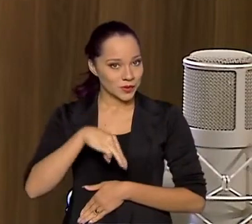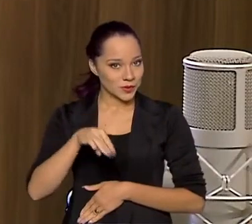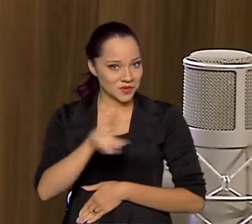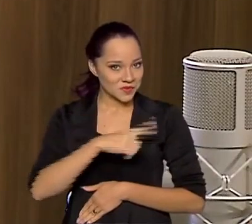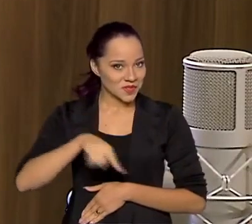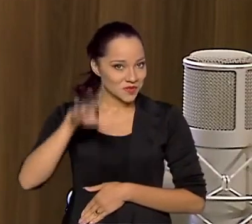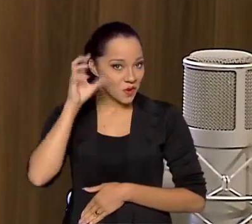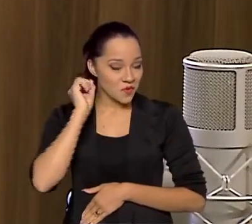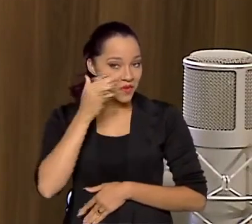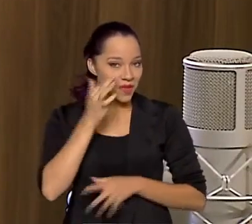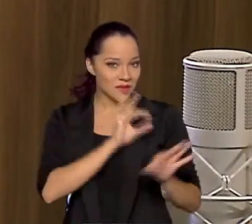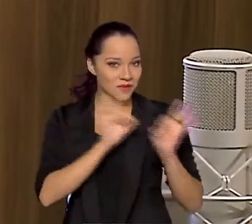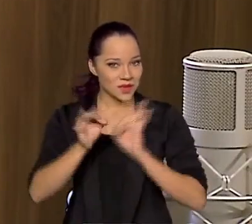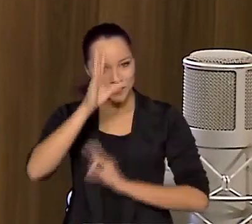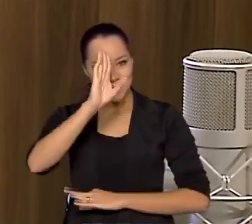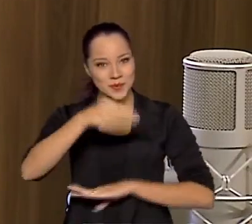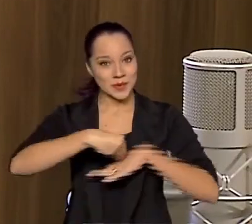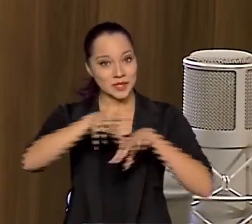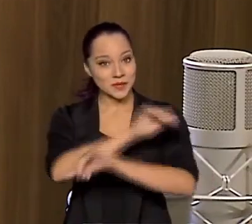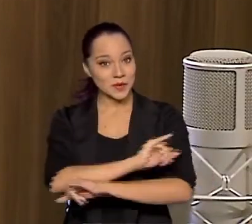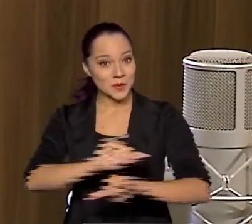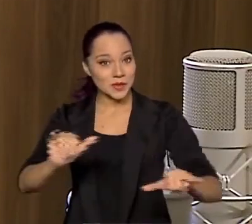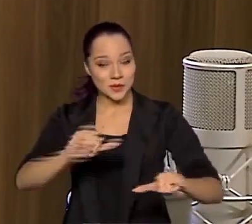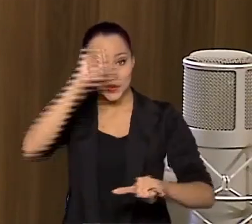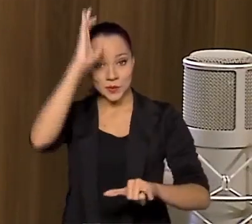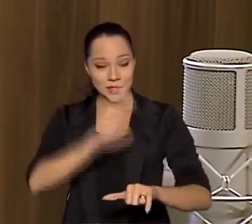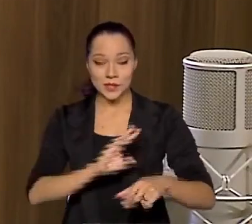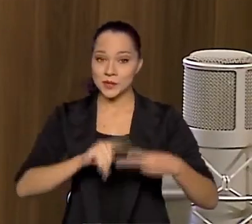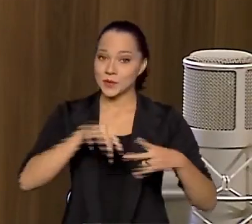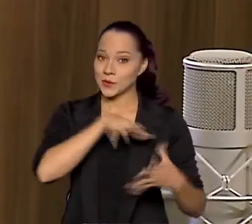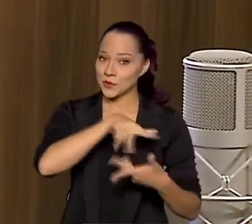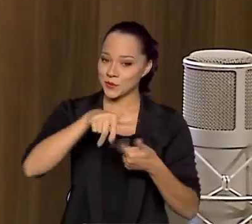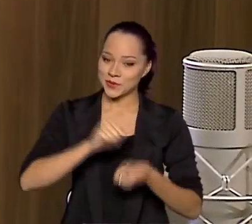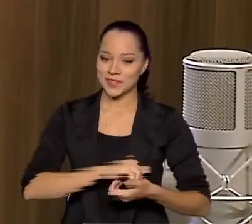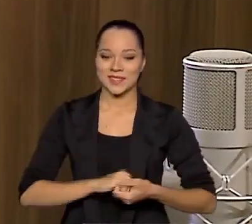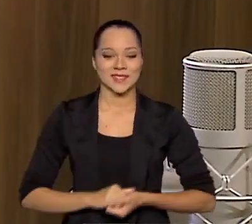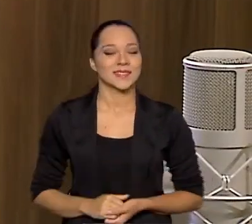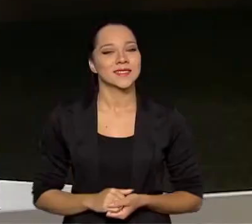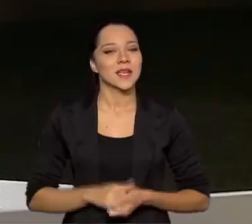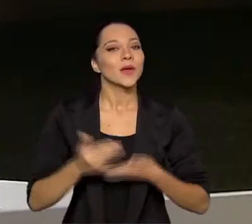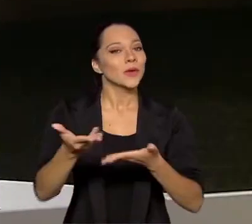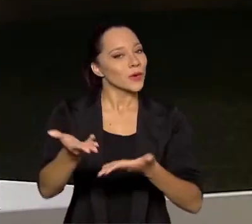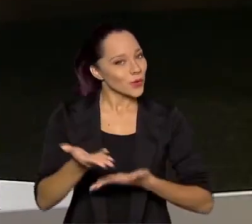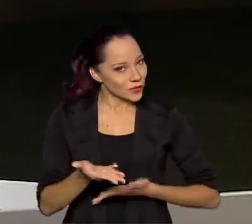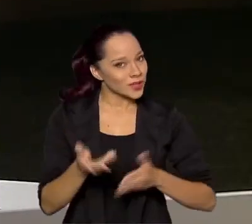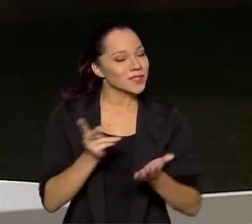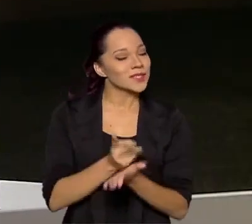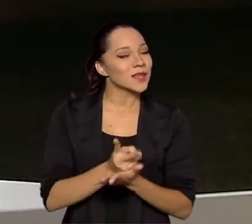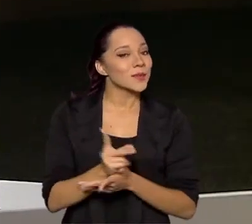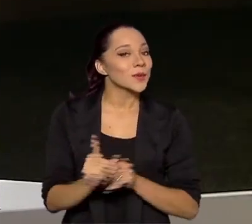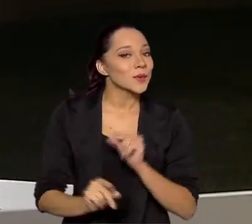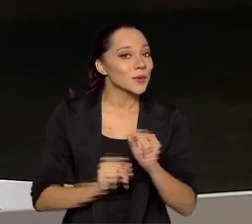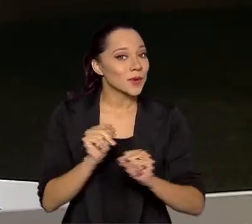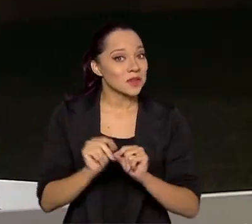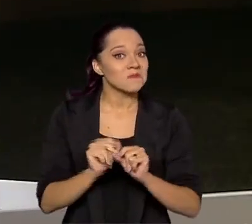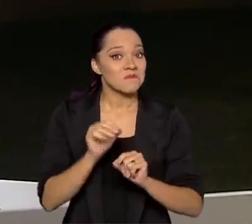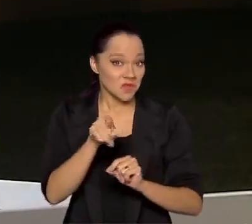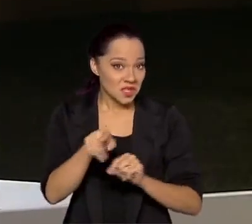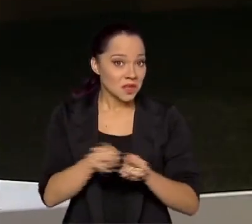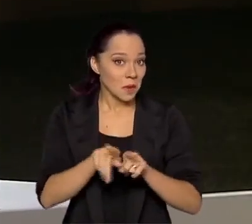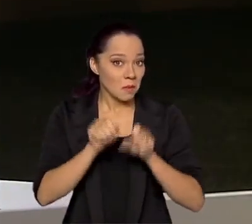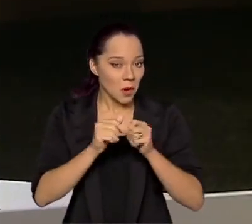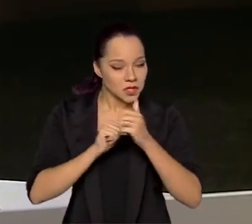vão ouvir e ver as principais informações do Brasil e do mundo. E o convite sempre aberto, na verdade, Monique, para você também